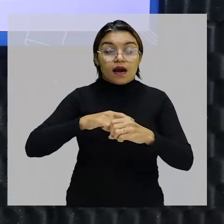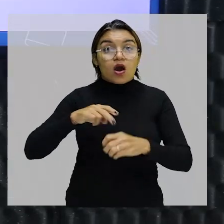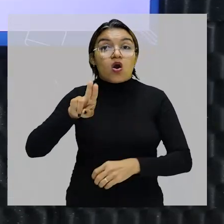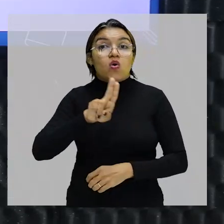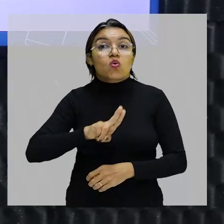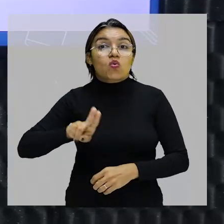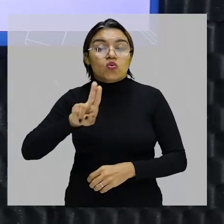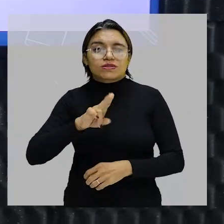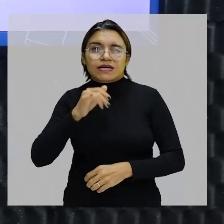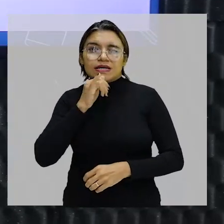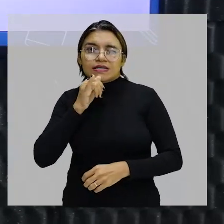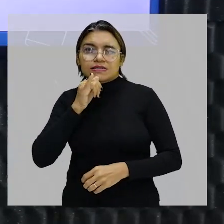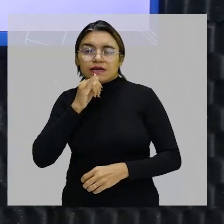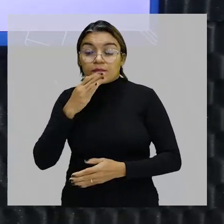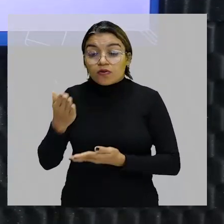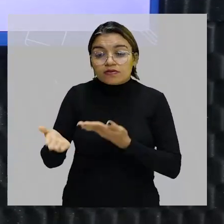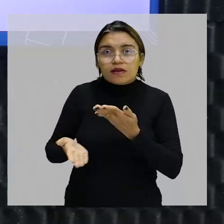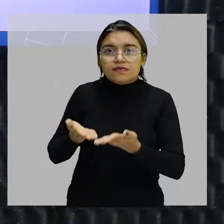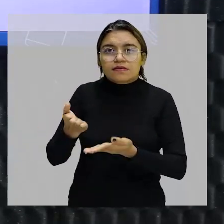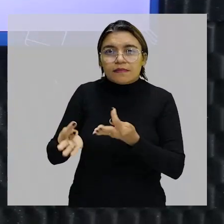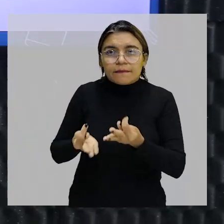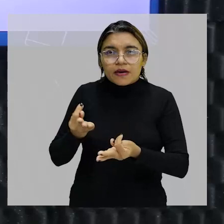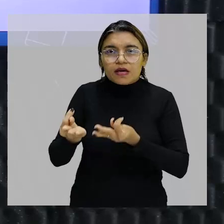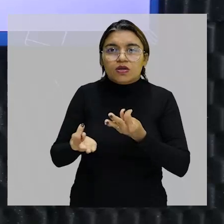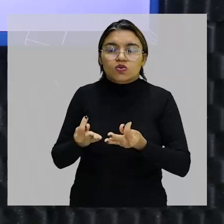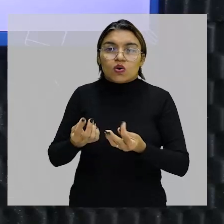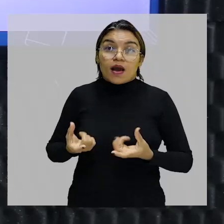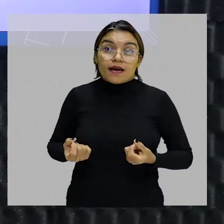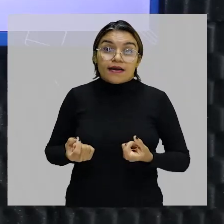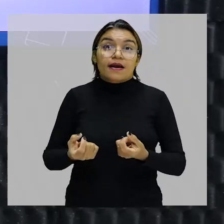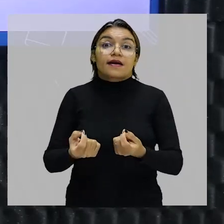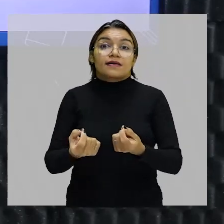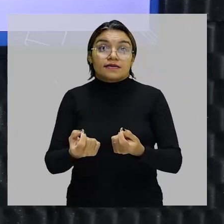por exemplo, câncer. Câncer pode ser tratado através dos